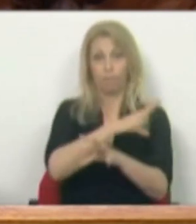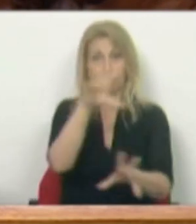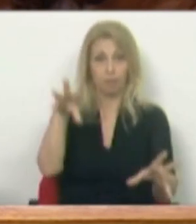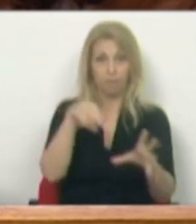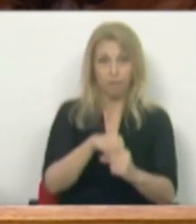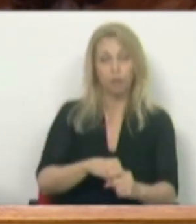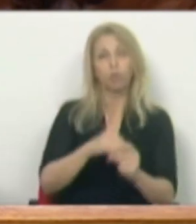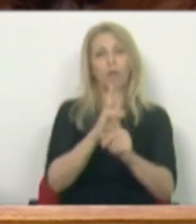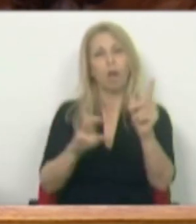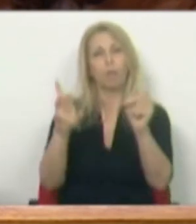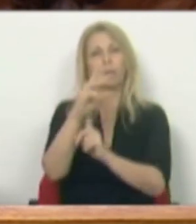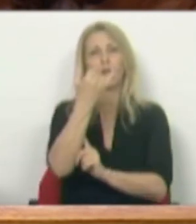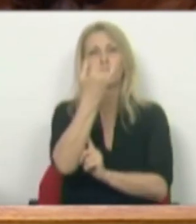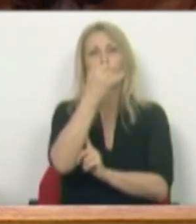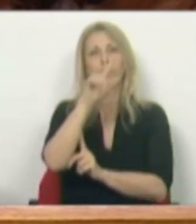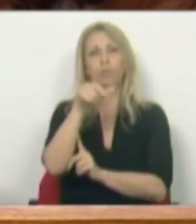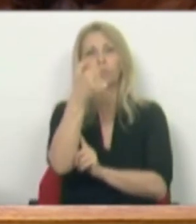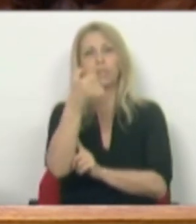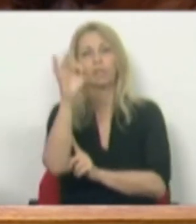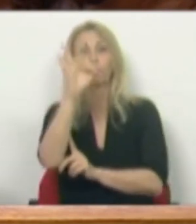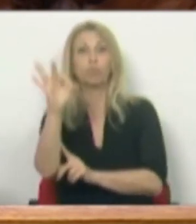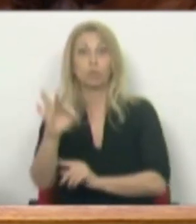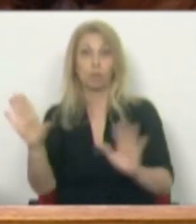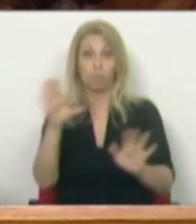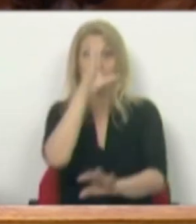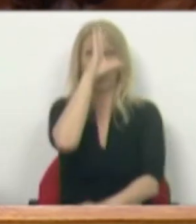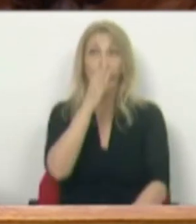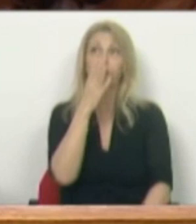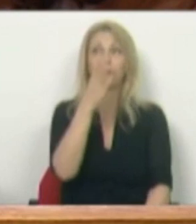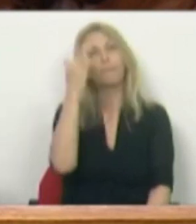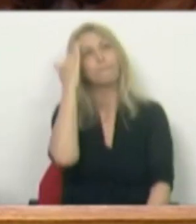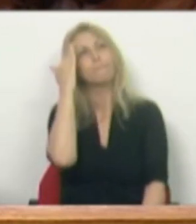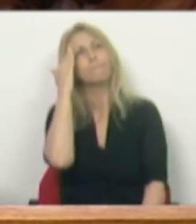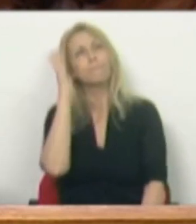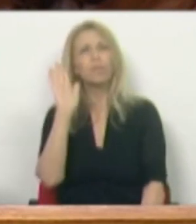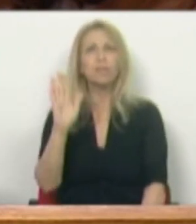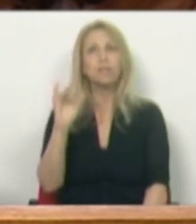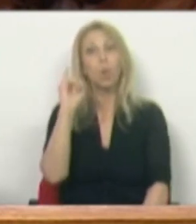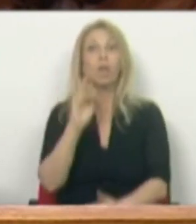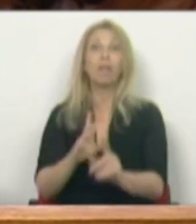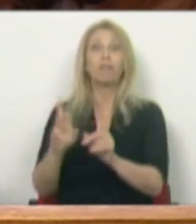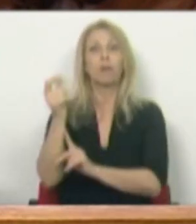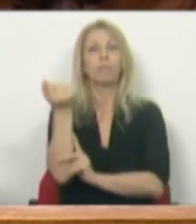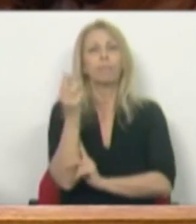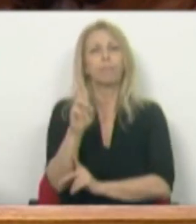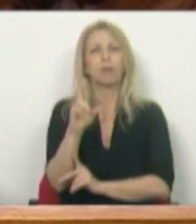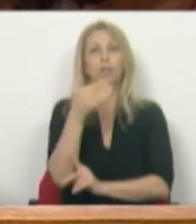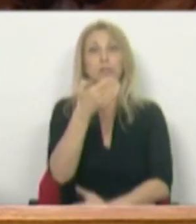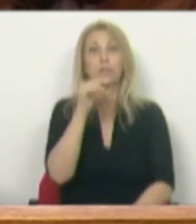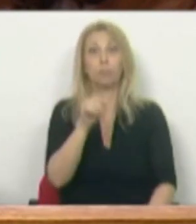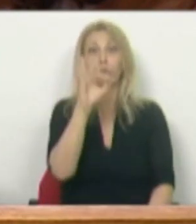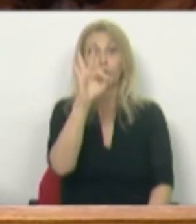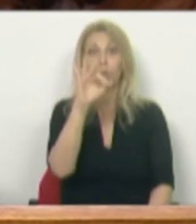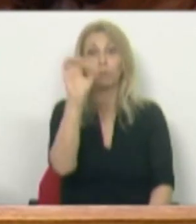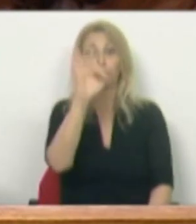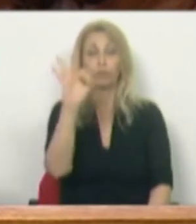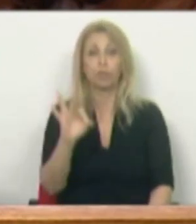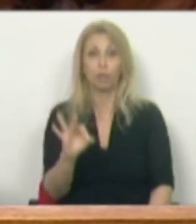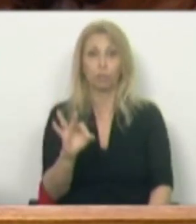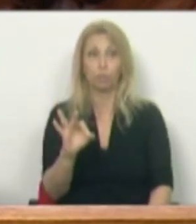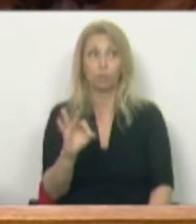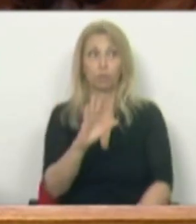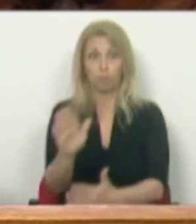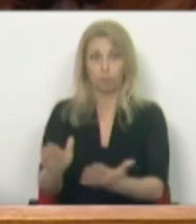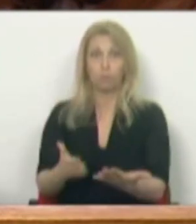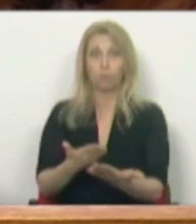2,5%. Quando é o Governo que diz que nas suas previsões a taxa de inflação será de 7,4%,